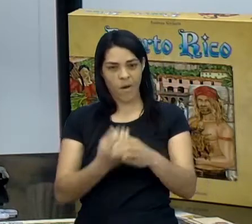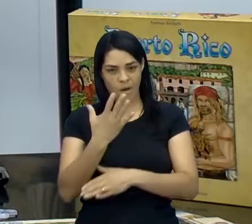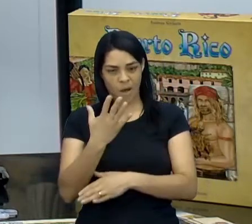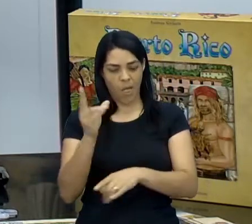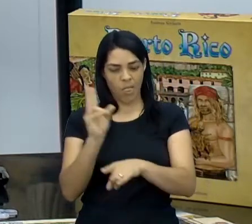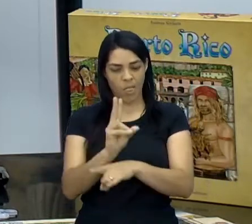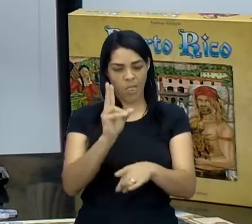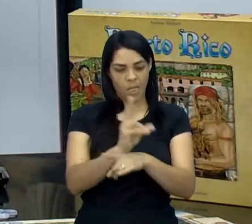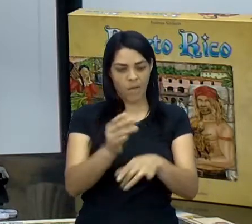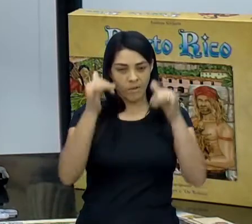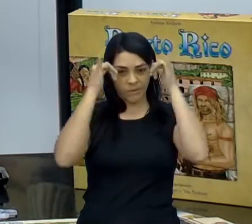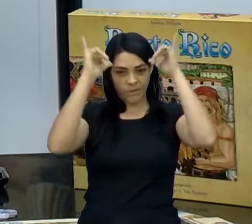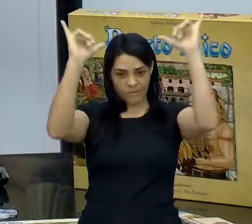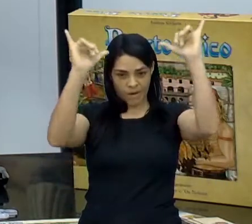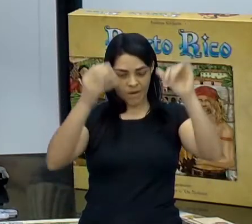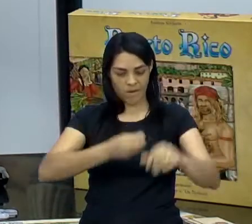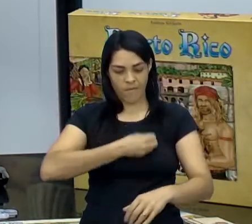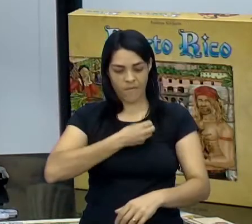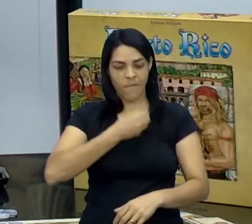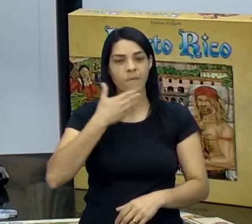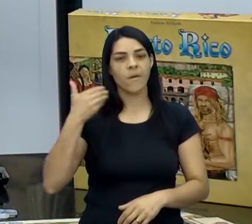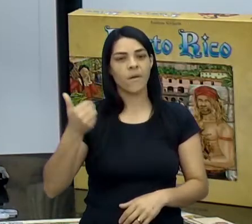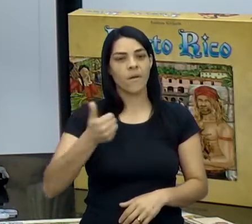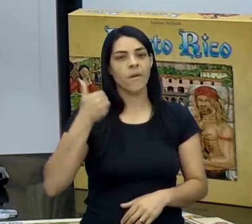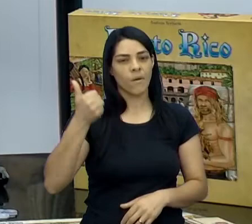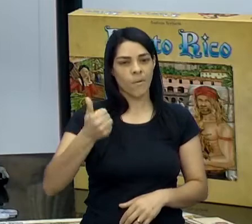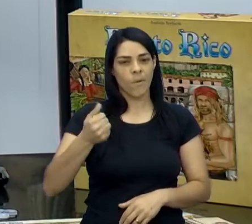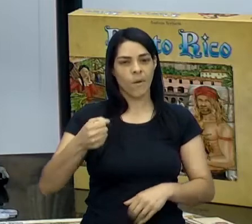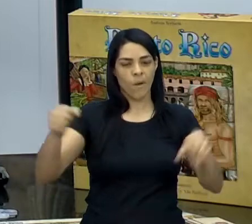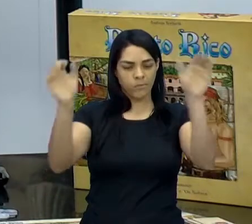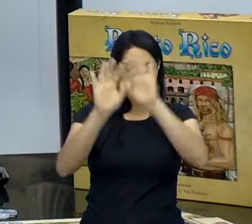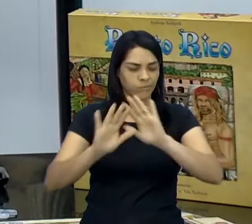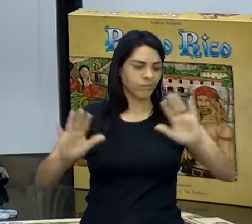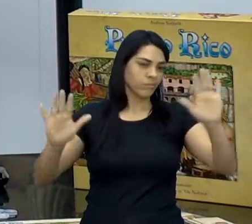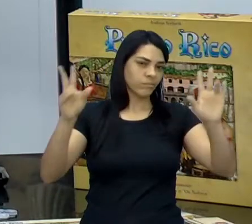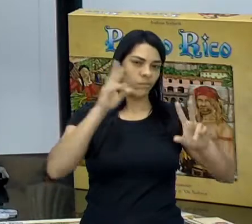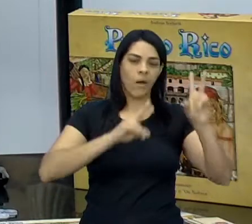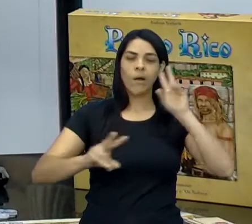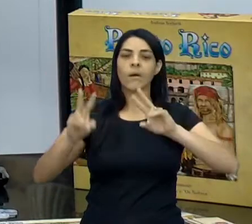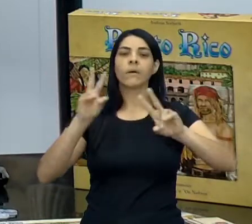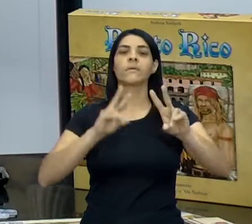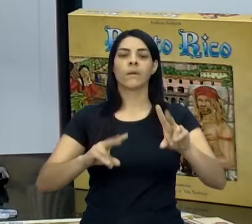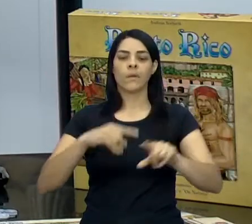das contas, viver melhor. Então, dá uma visão geral do objetivo do jogo.